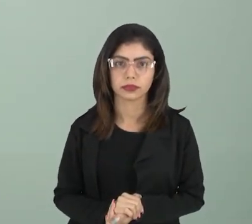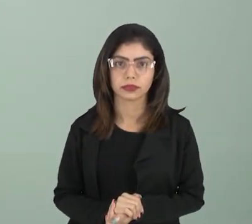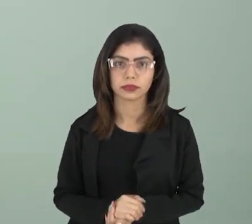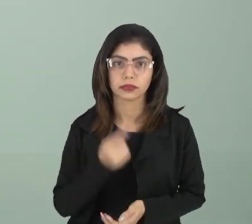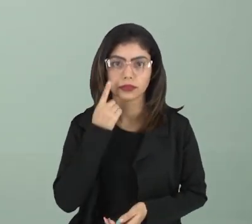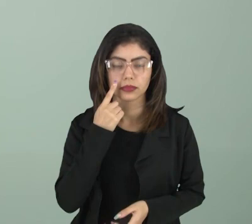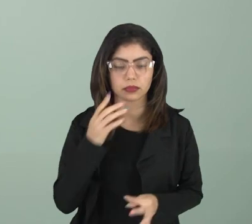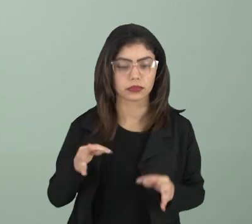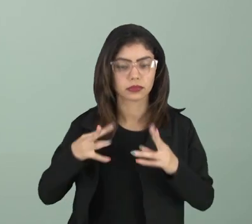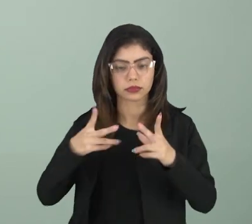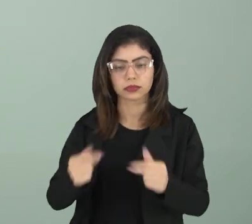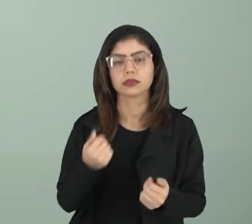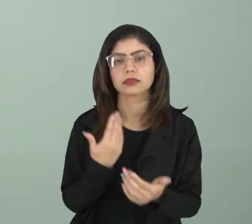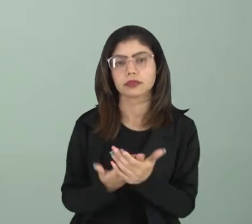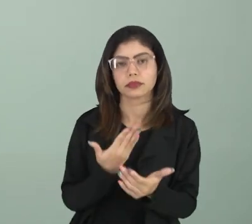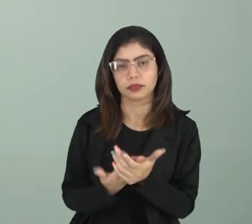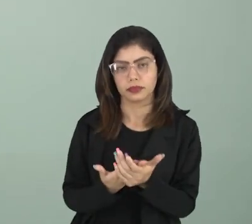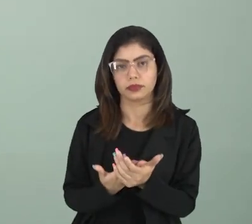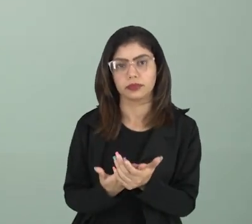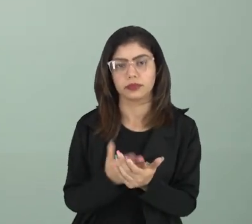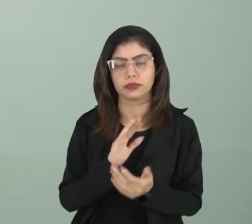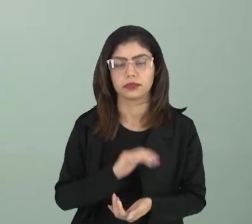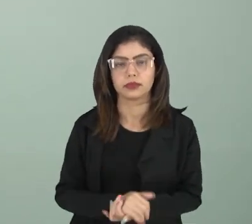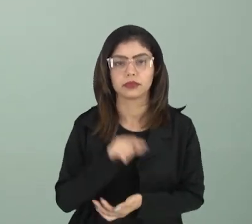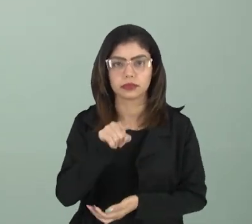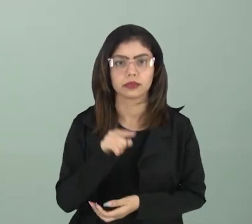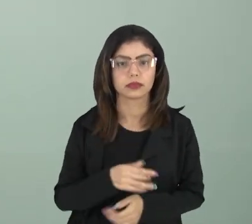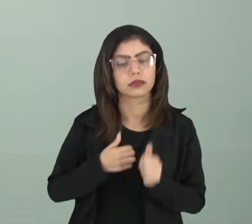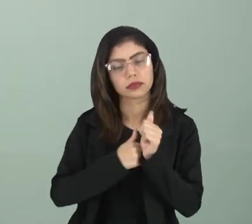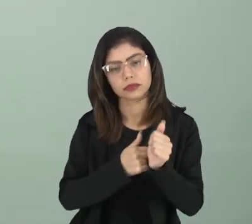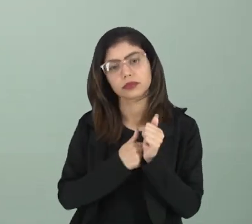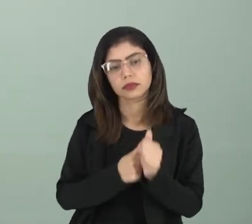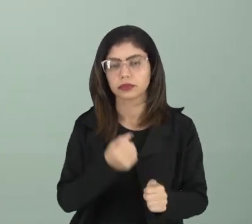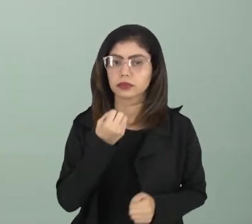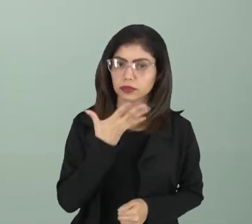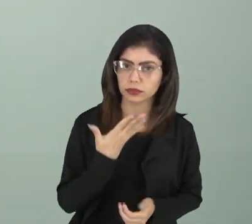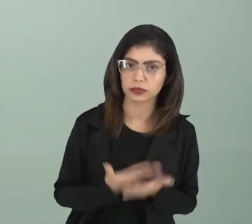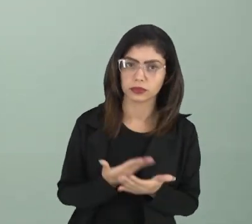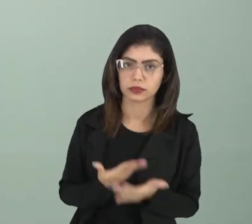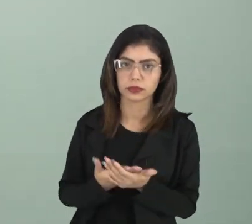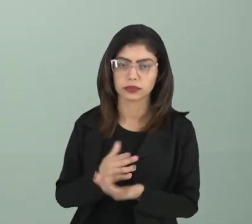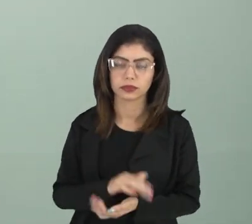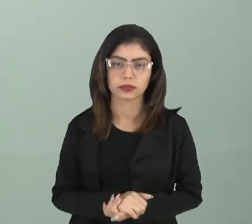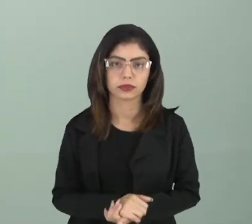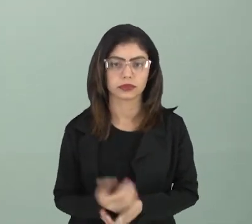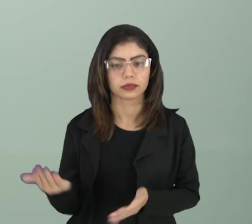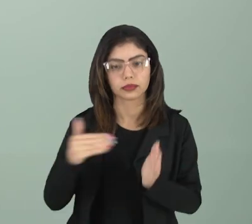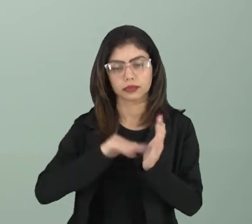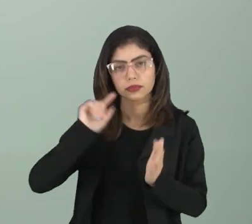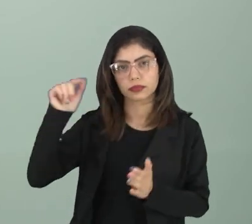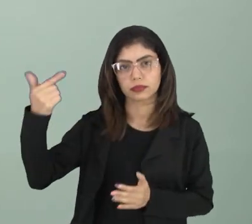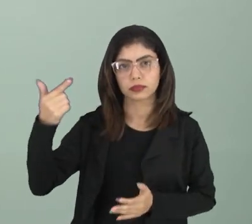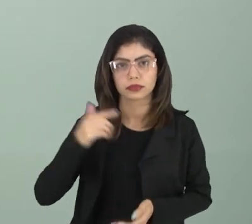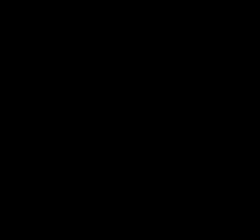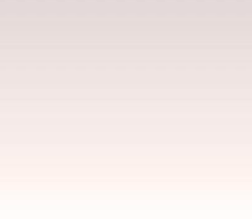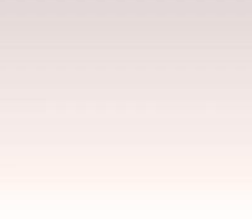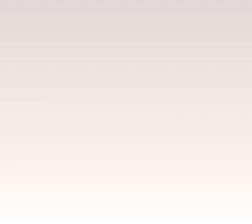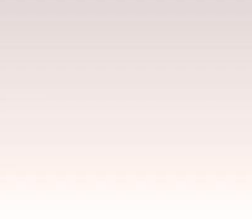e olhem todas as aulas e vocês acompanhem. E tenham uma boa aula. E até a próxima.